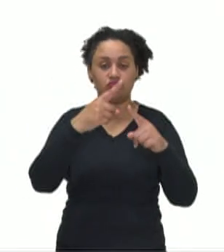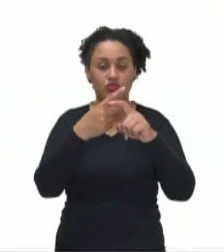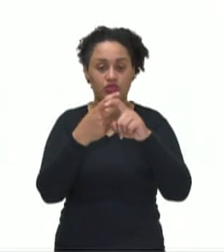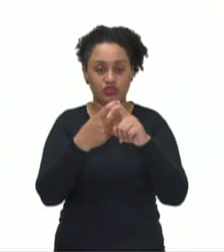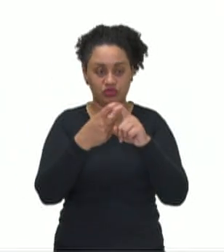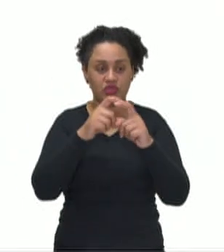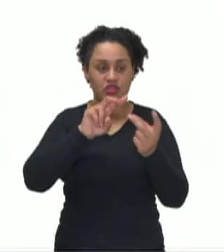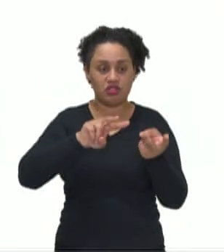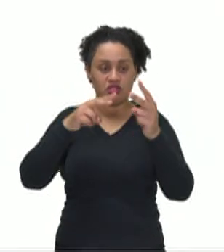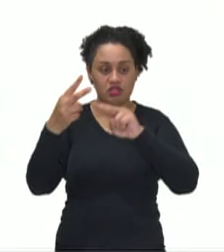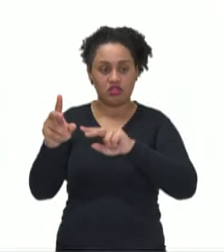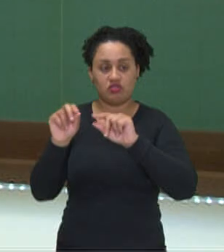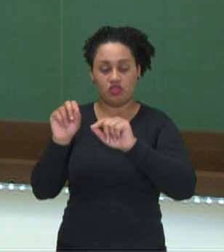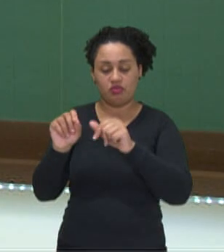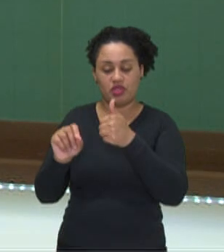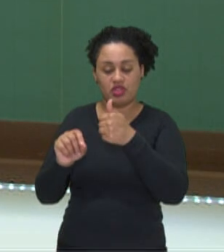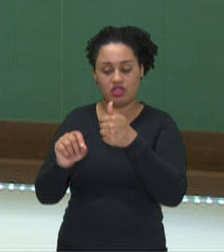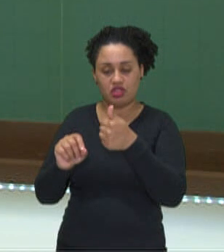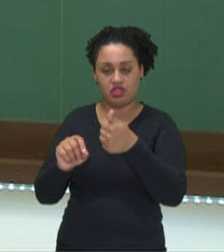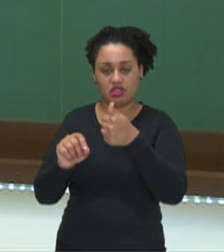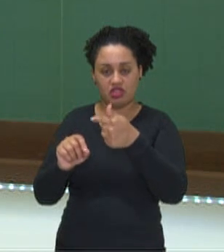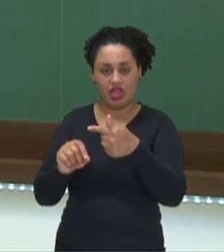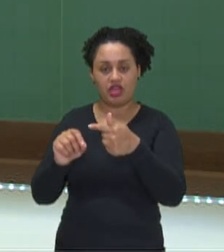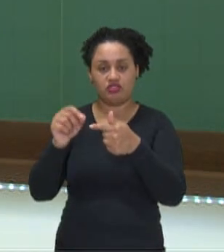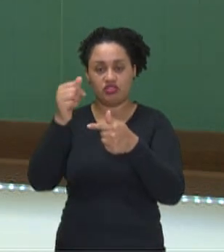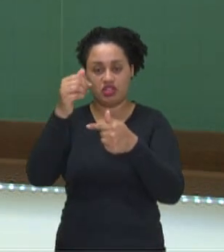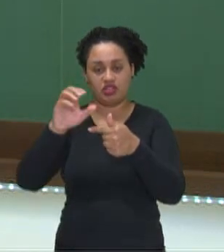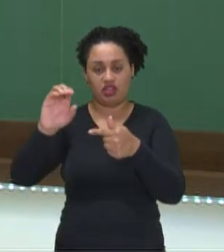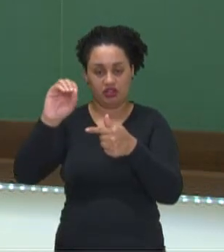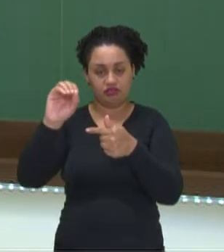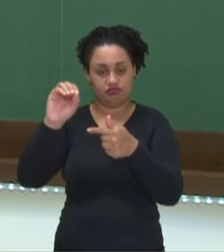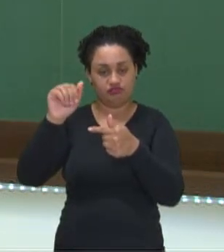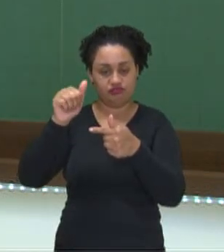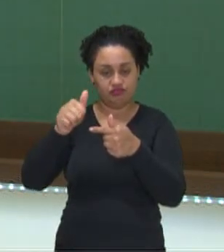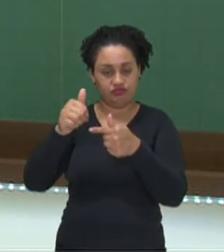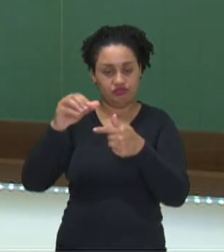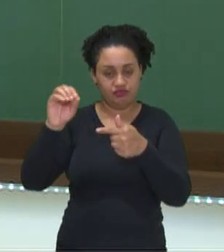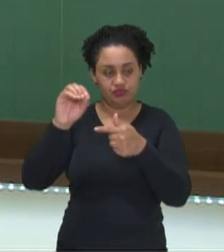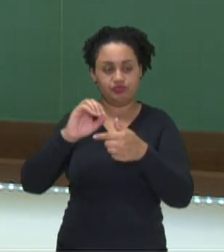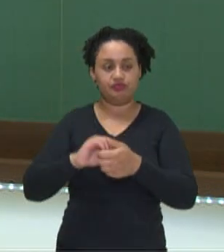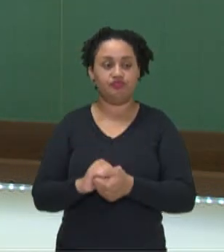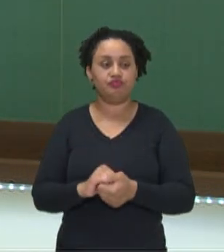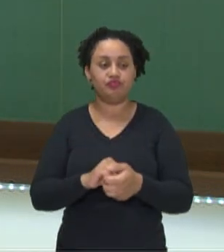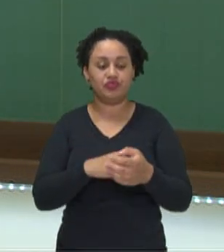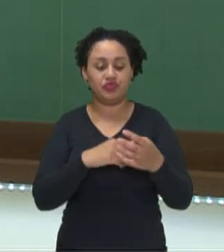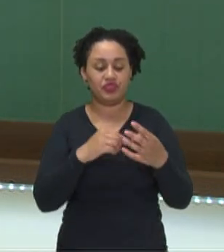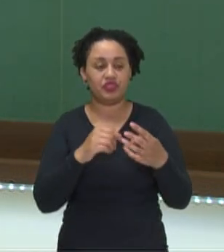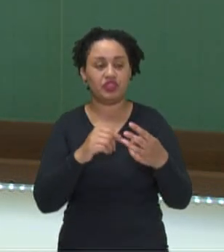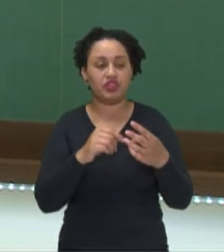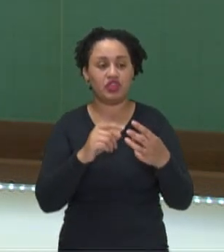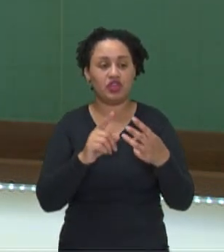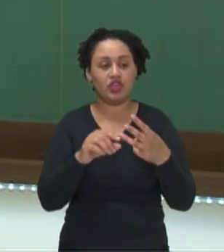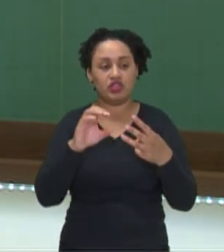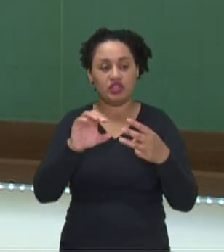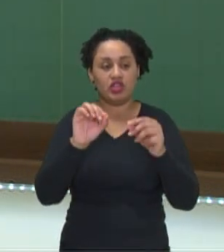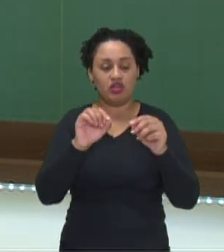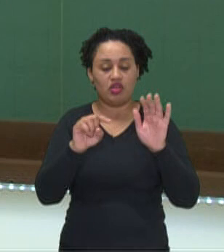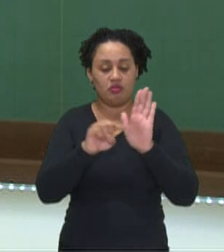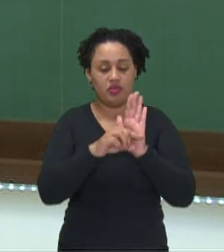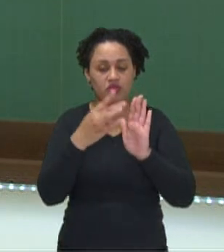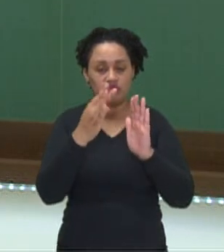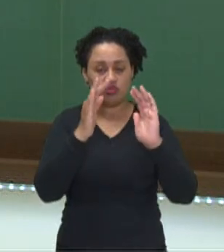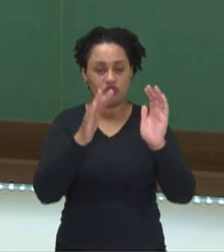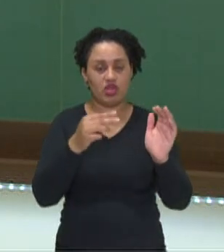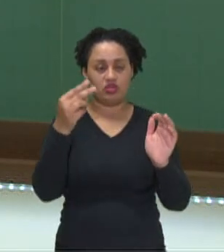então transformo isso aqui em uma única potência, 7 elevado a 10. E aqui, menos 4 elevado a 2